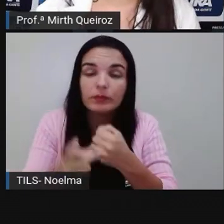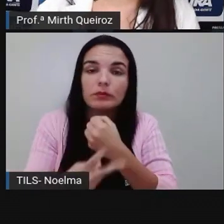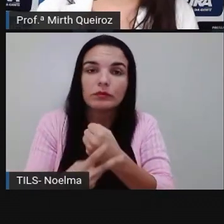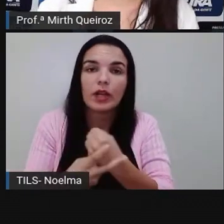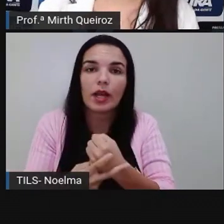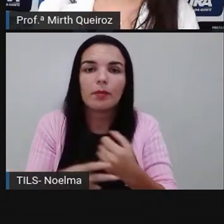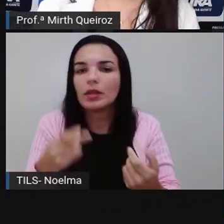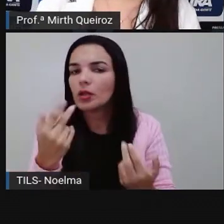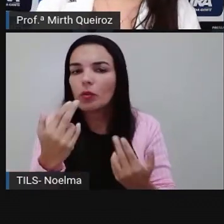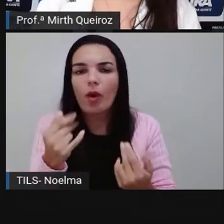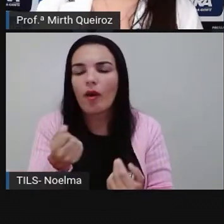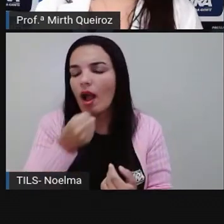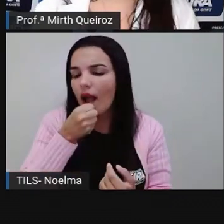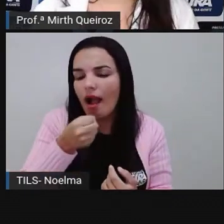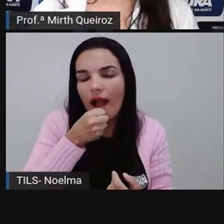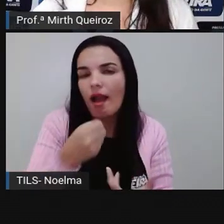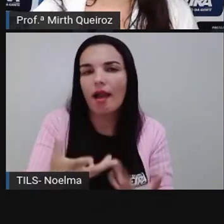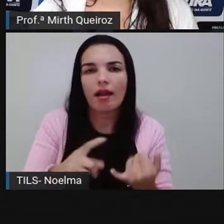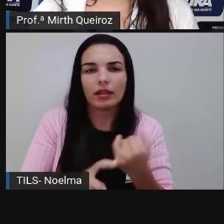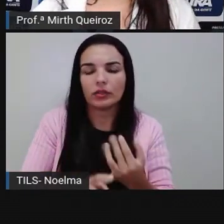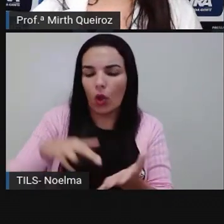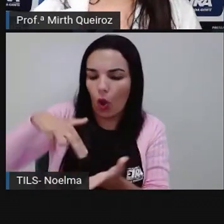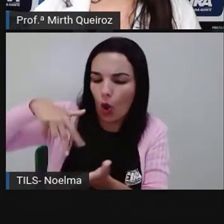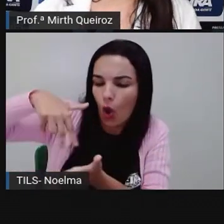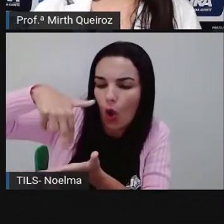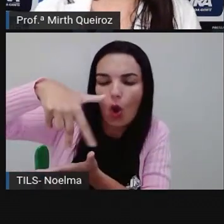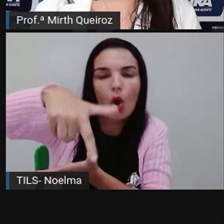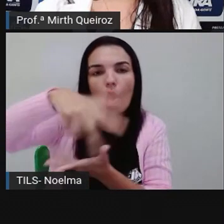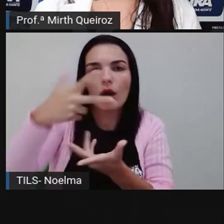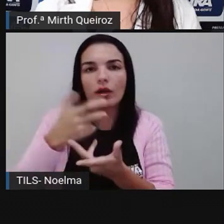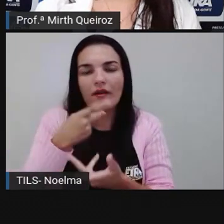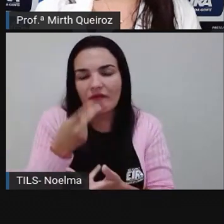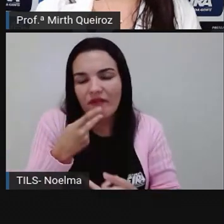eu falo, eu corro.